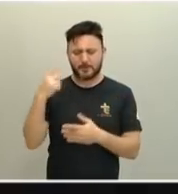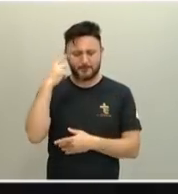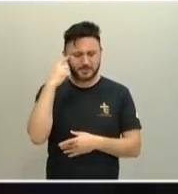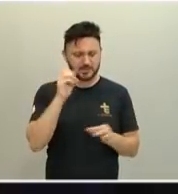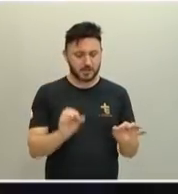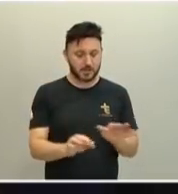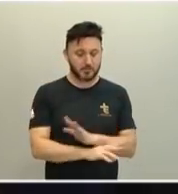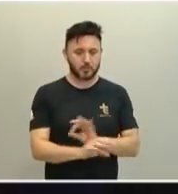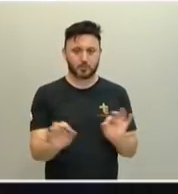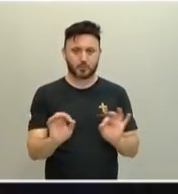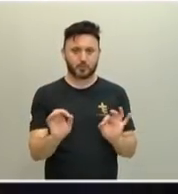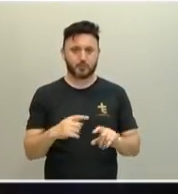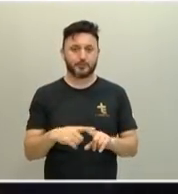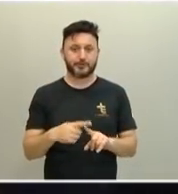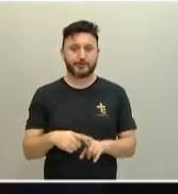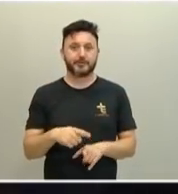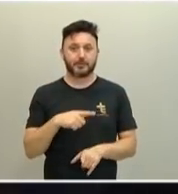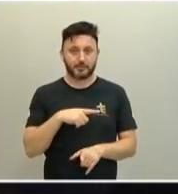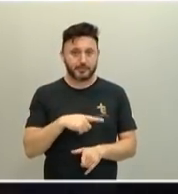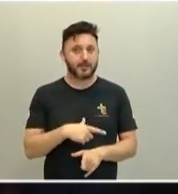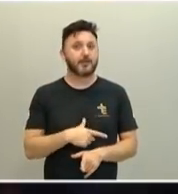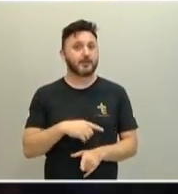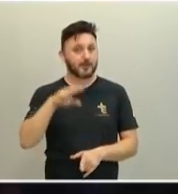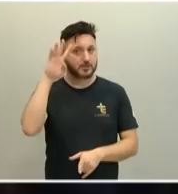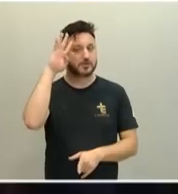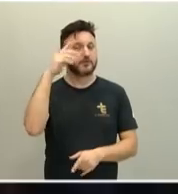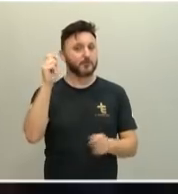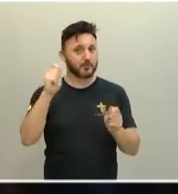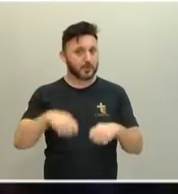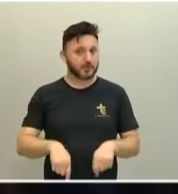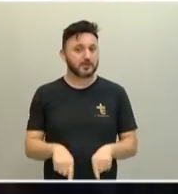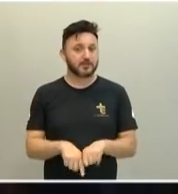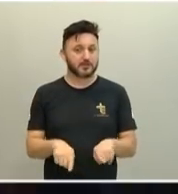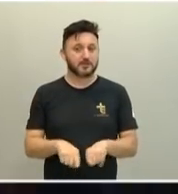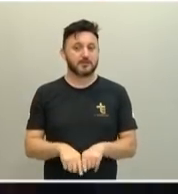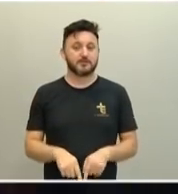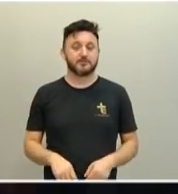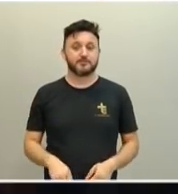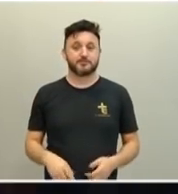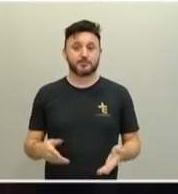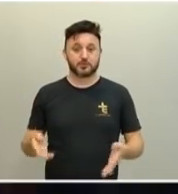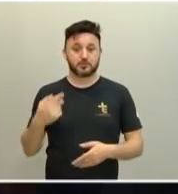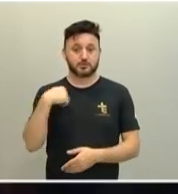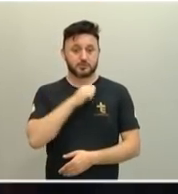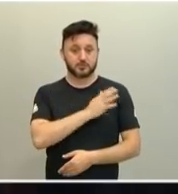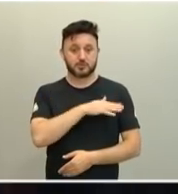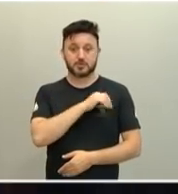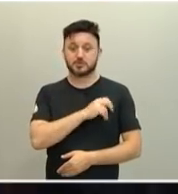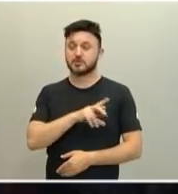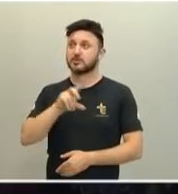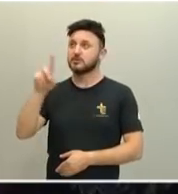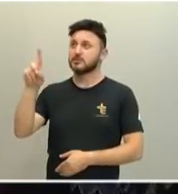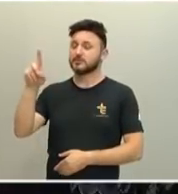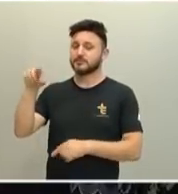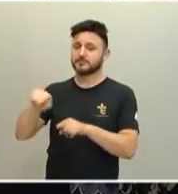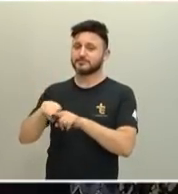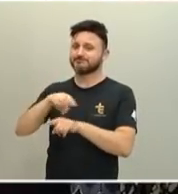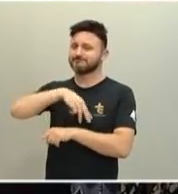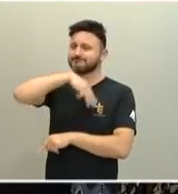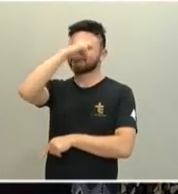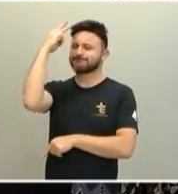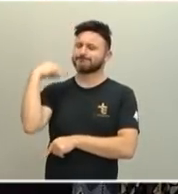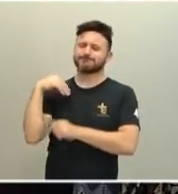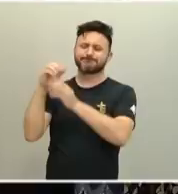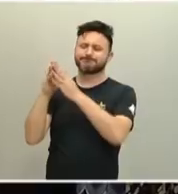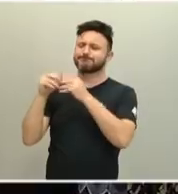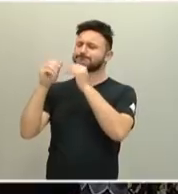não tem jeito, que não dá. E nesta noite o nosso coração clama por ela: mãe da esperança, roga por mim, está